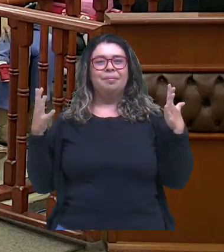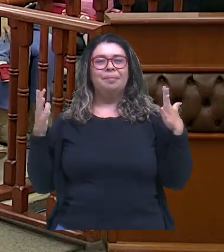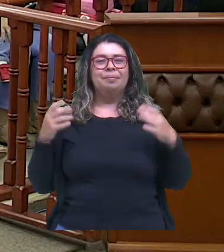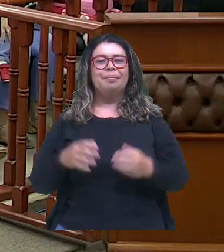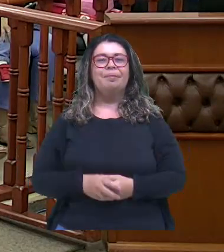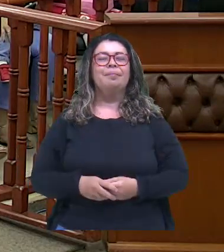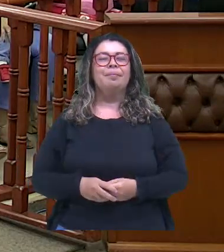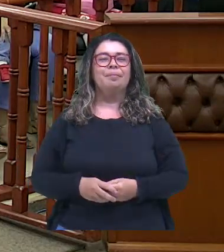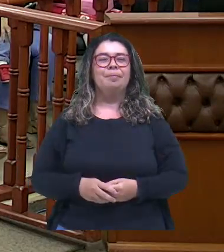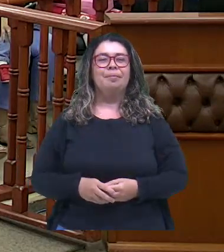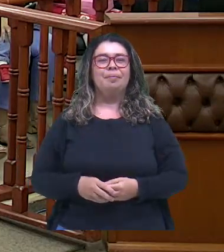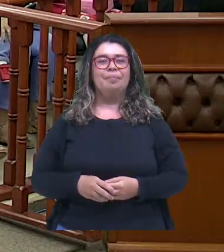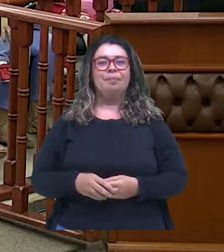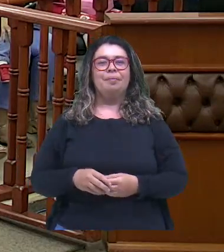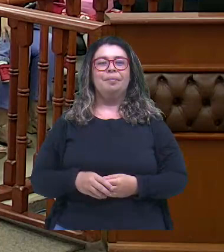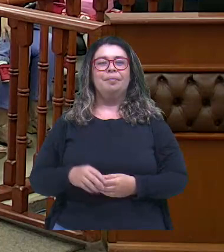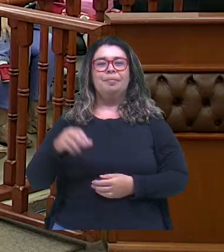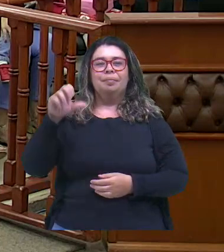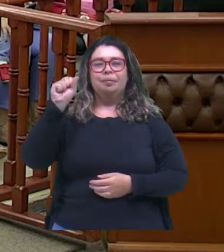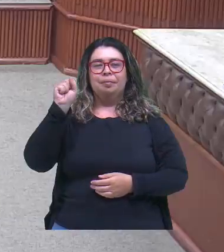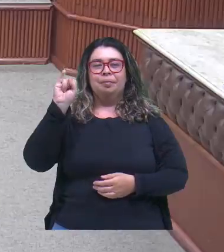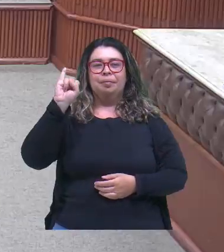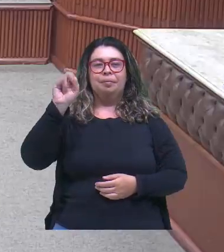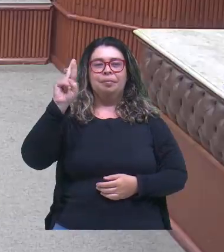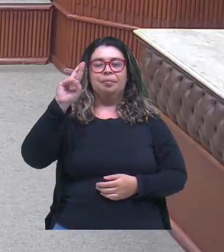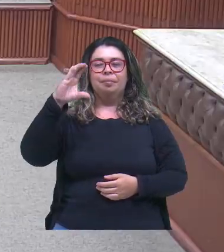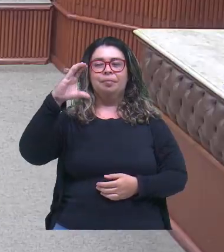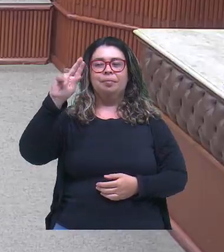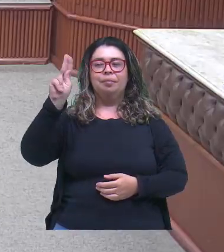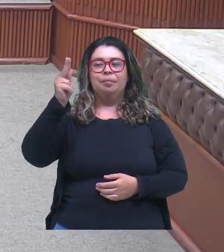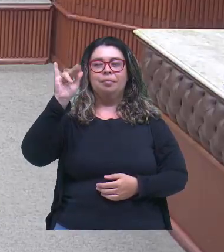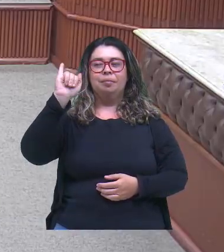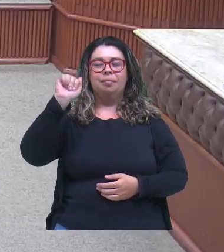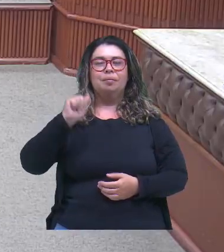Vereador Fernando Pereira Cirque Júnior, por favor.